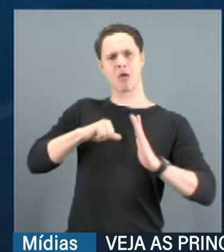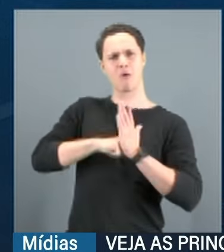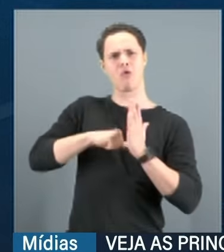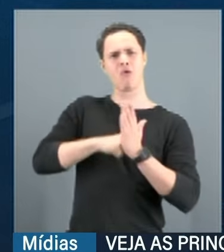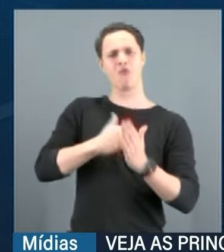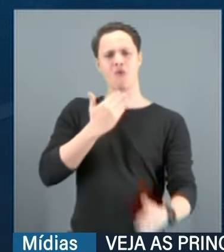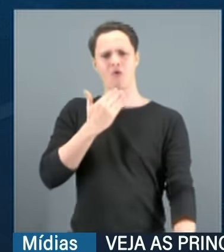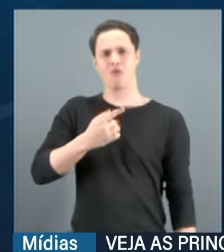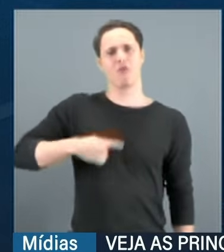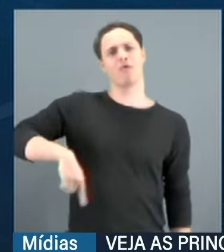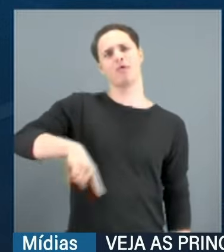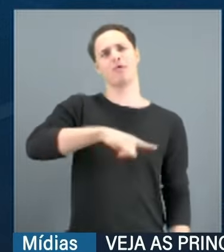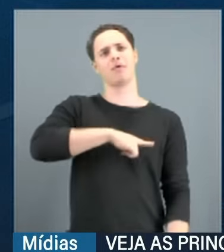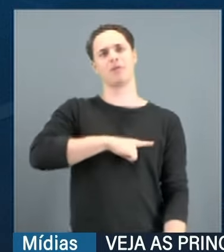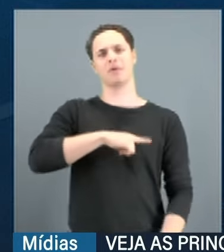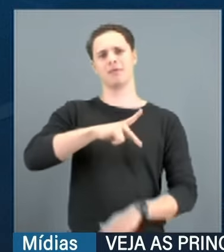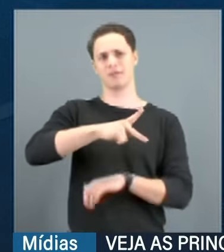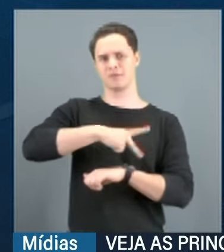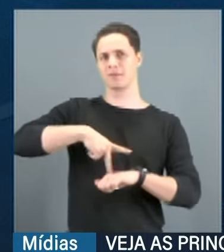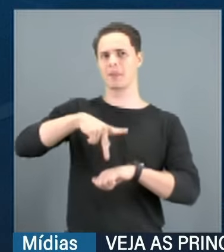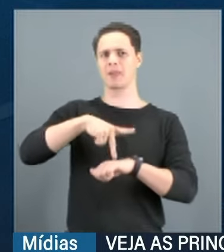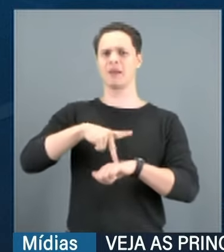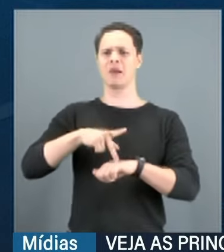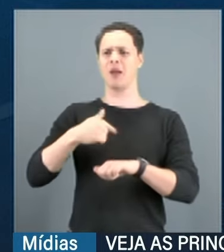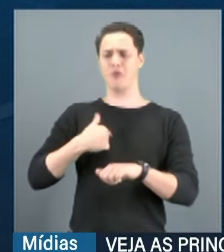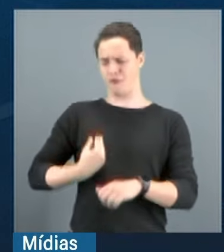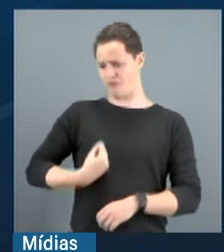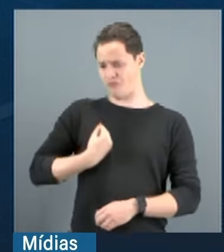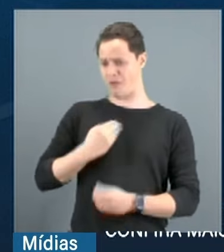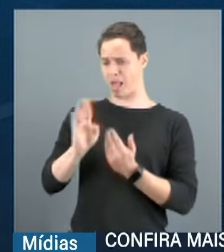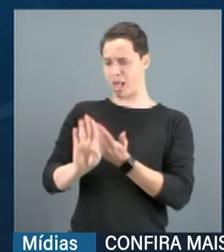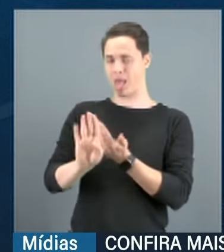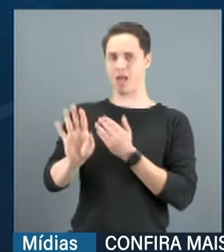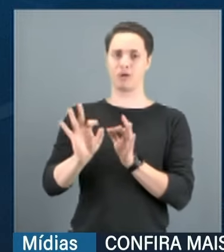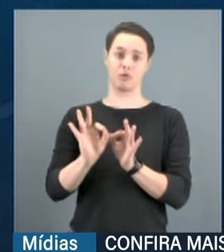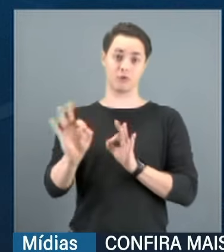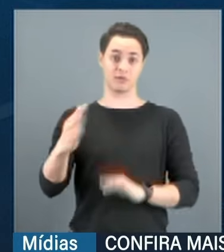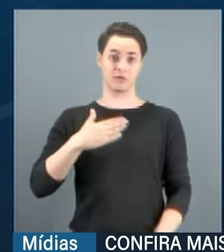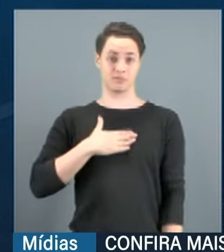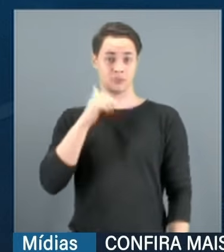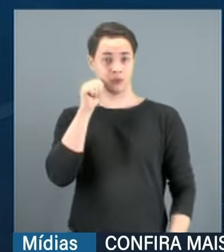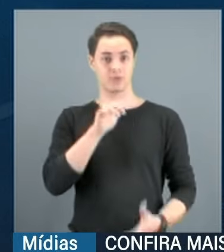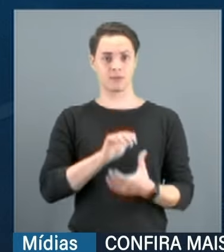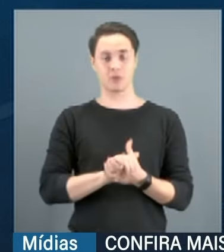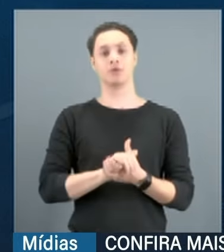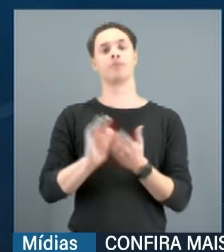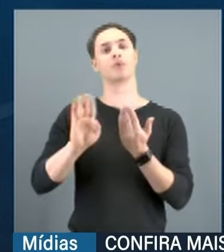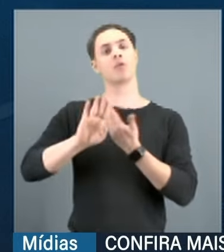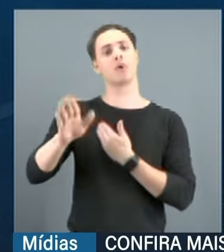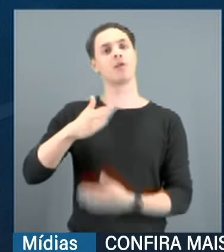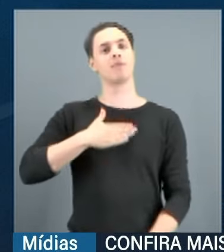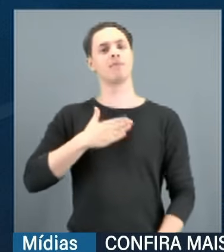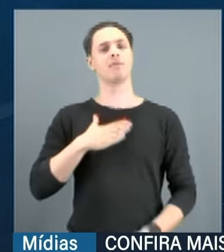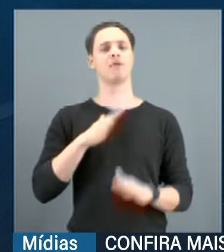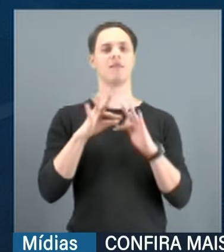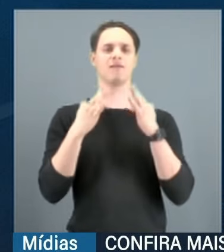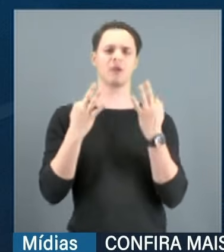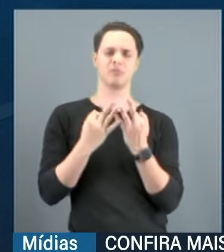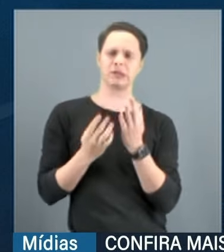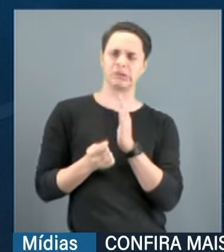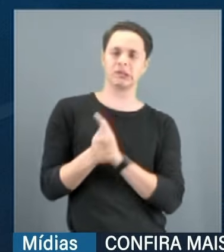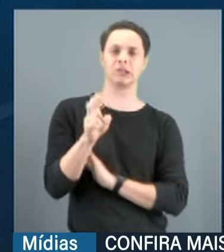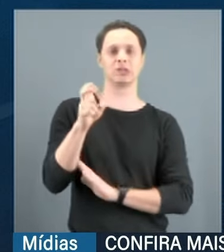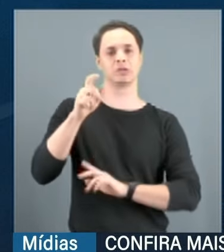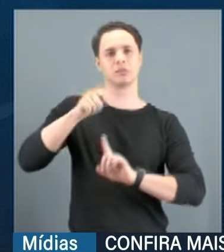nosso país. Estou longe da minha esposa, longe da minha família faz quase